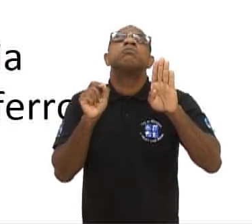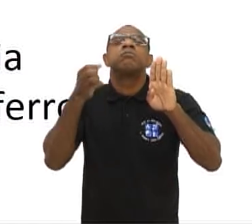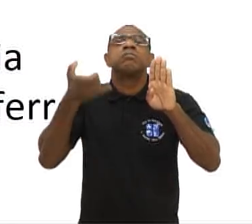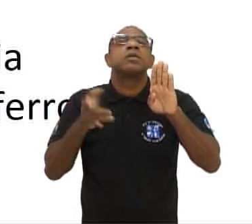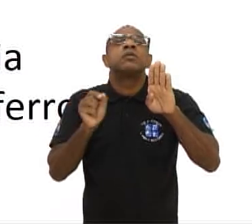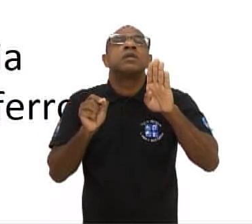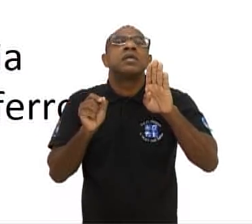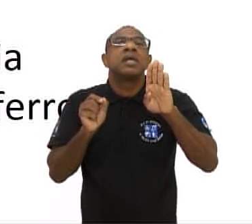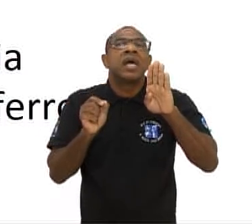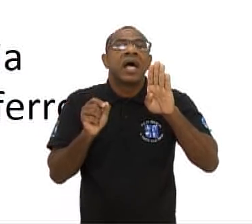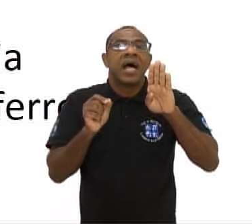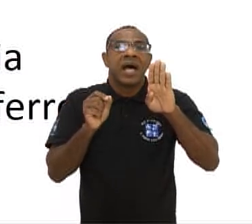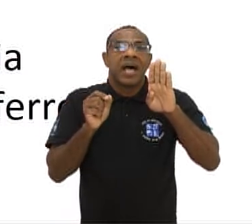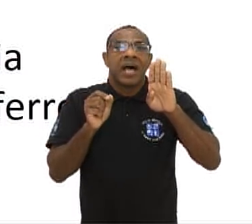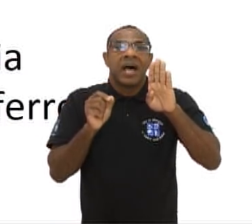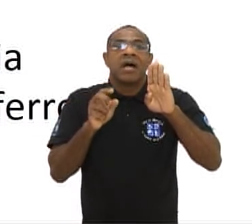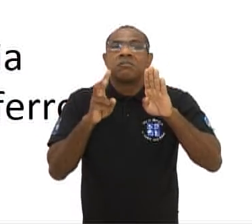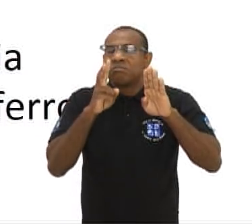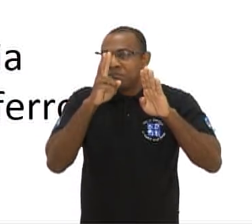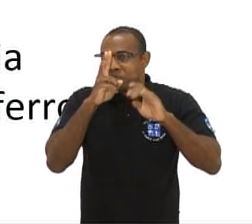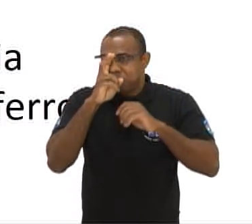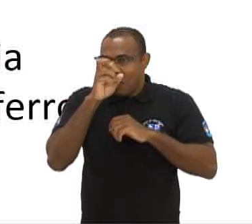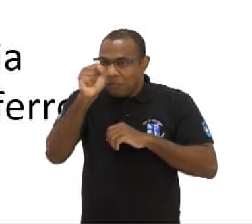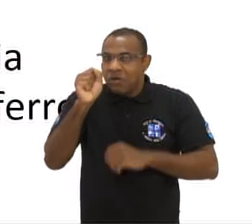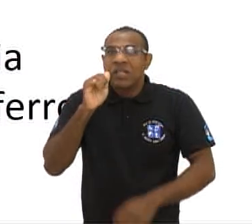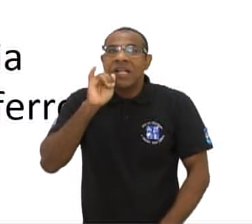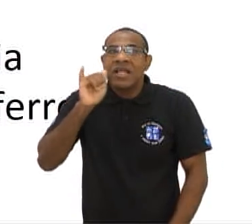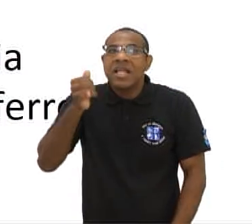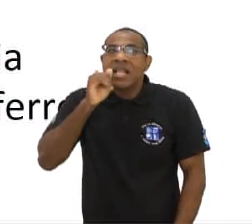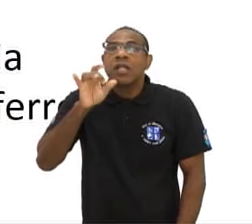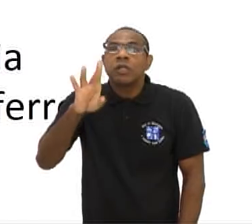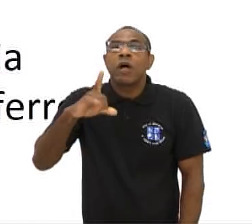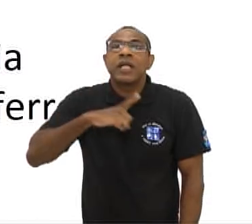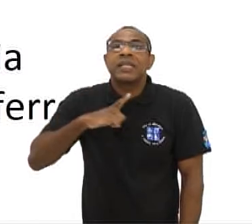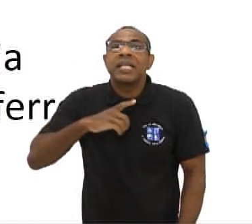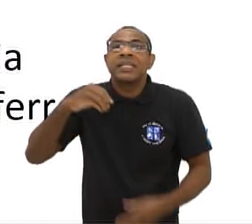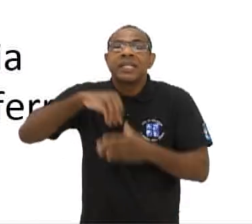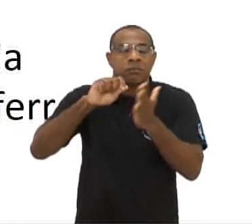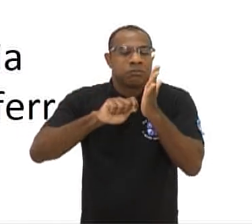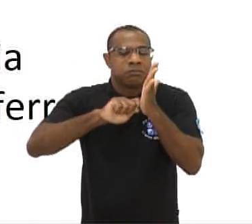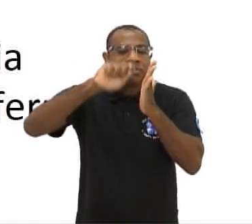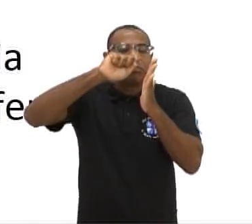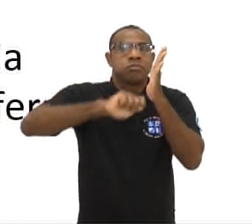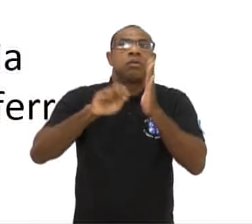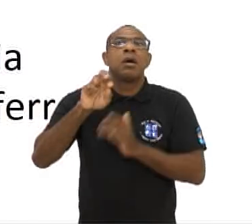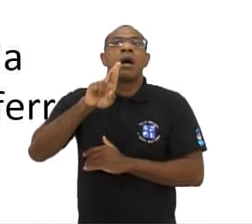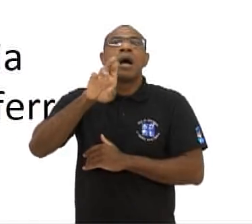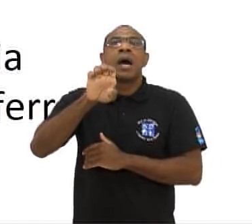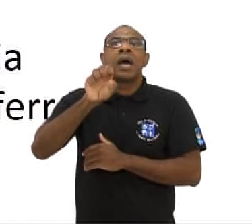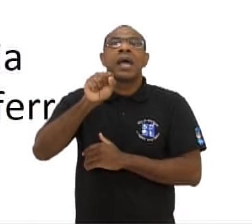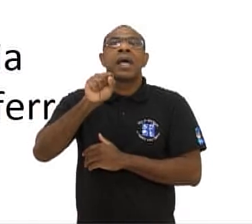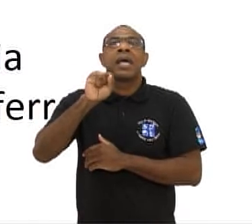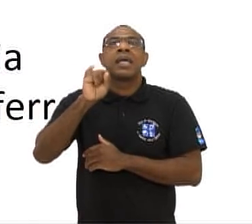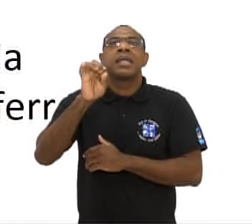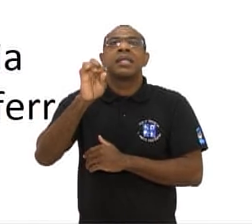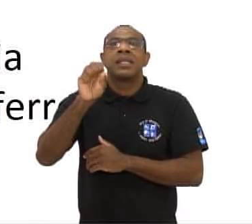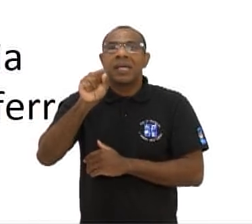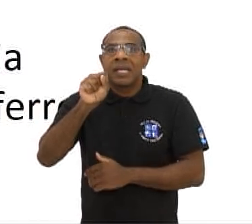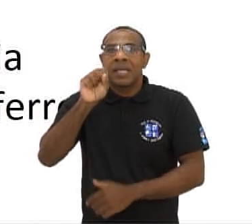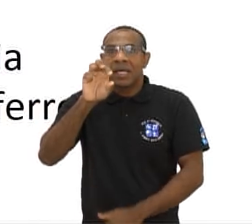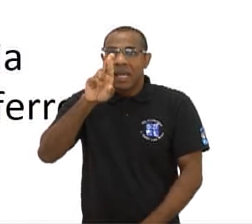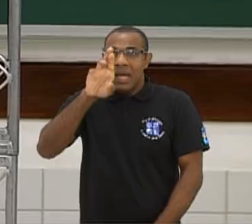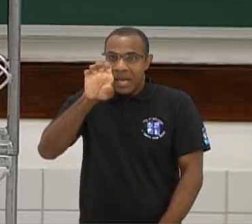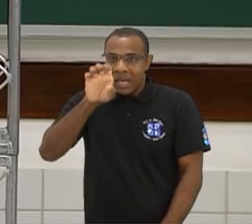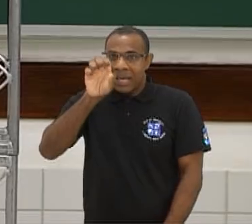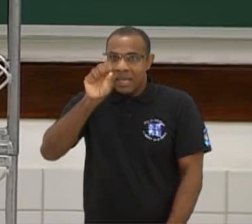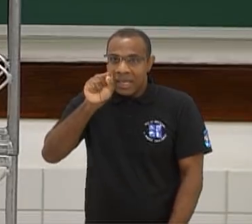a resistência elétrica só existe nos resistores. Essa daqui é falsa,